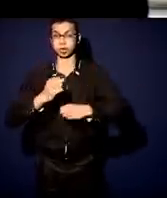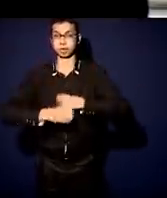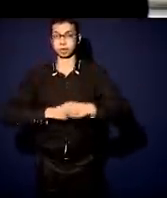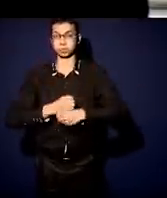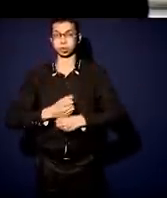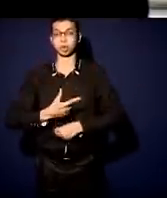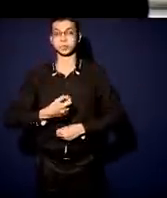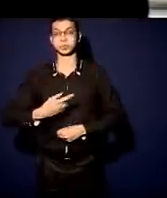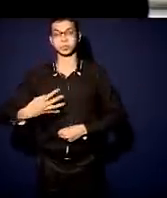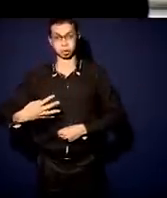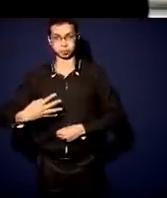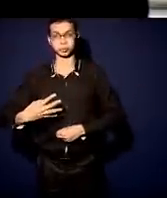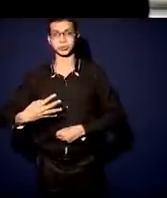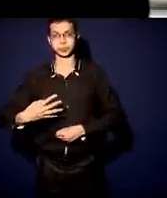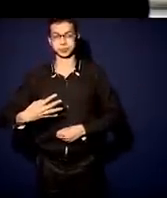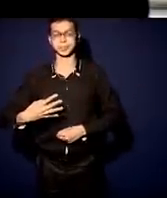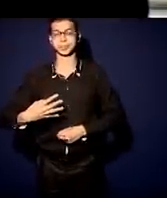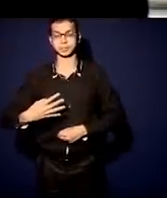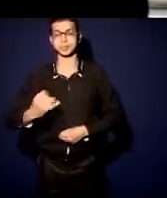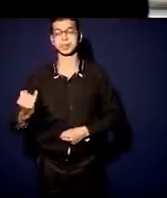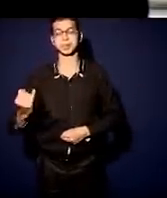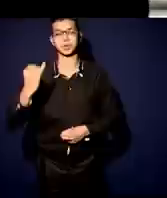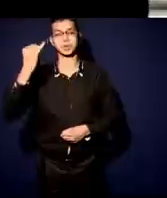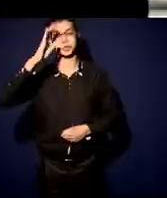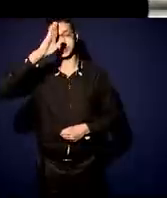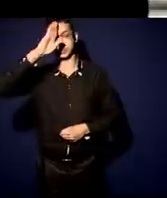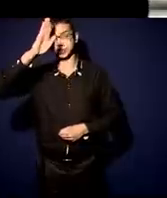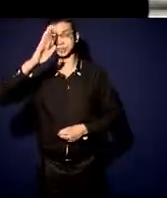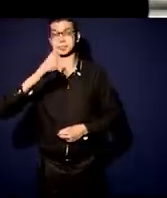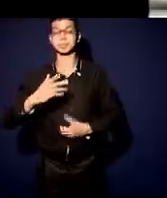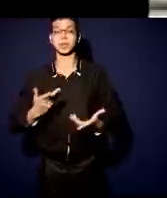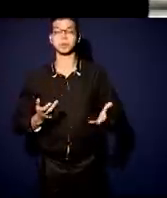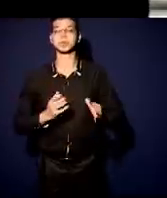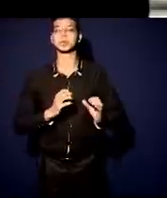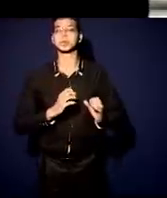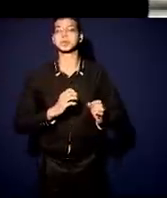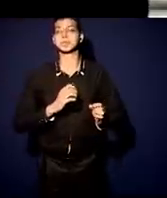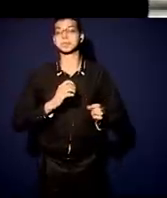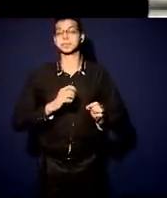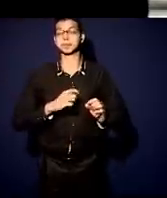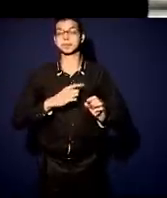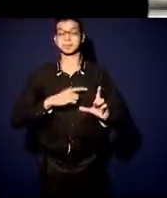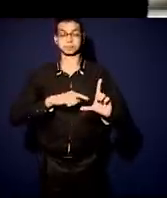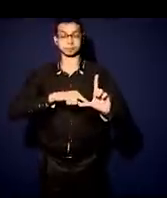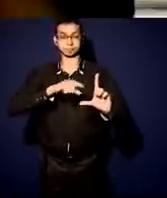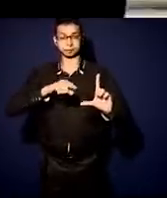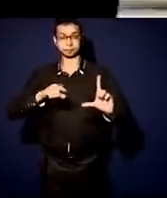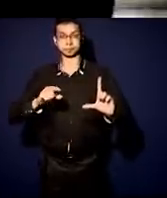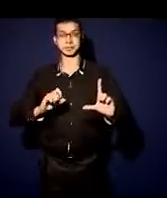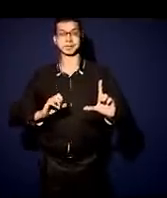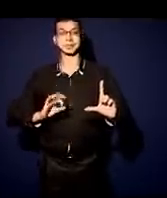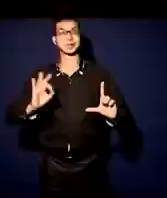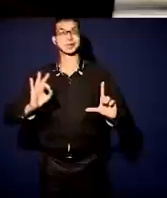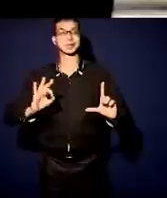o horizonte relevante para política monetária dele é a projeção tá em 3,4%